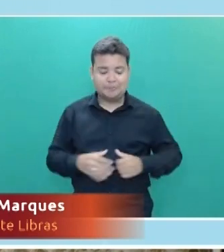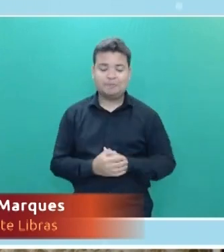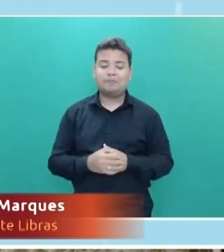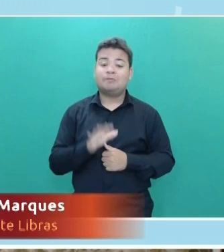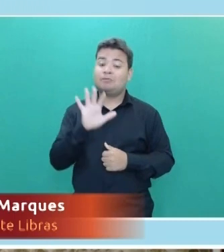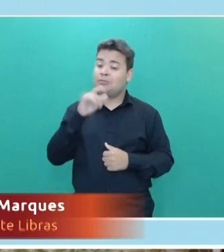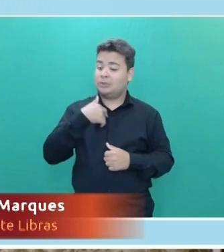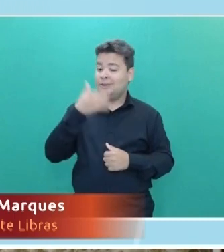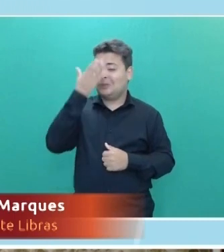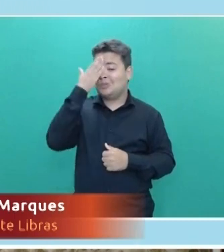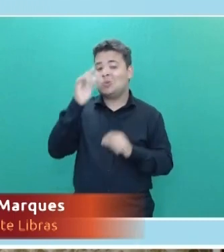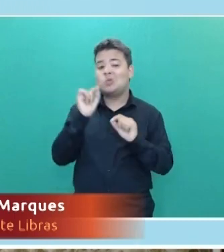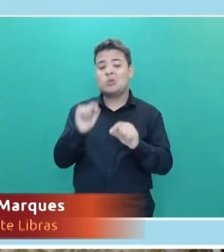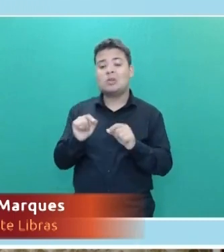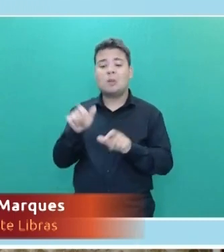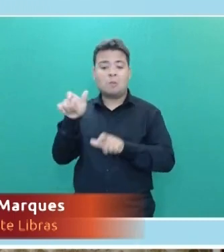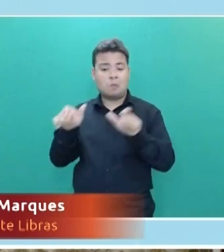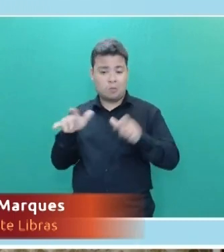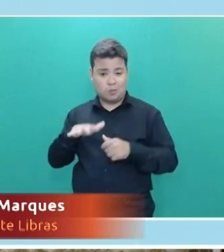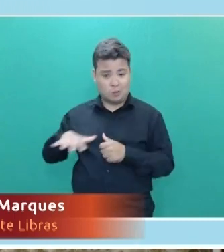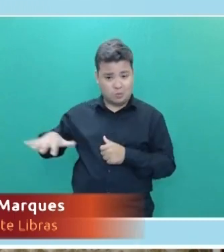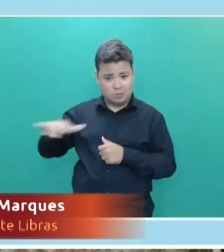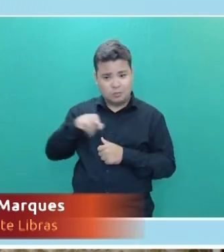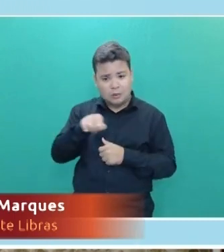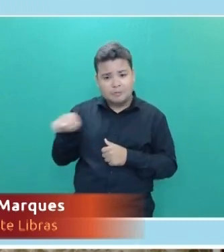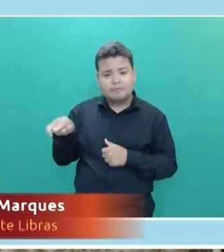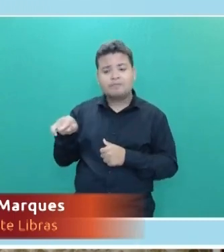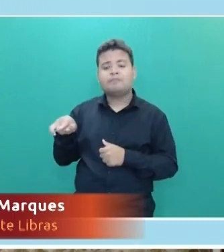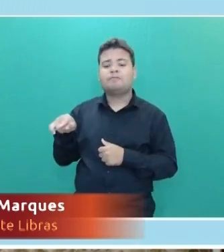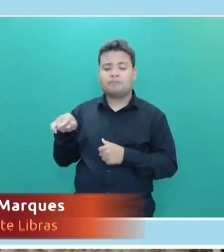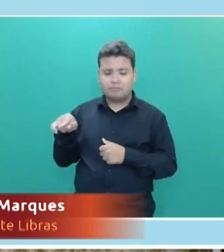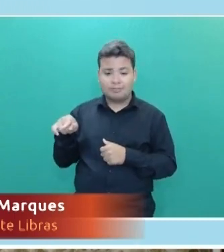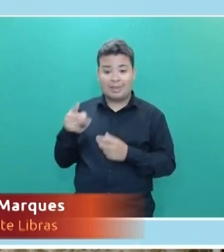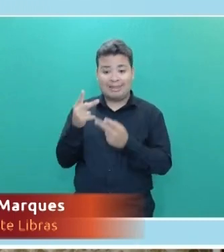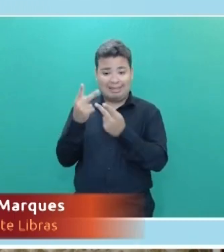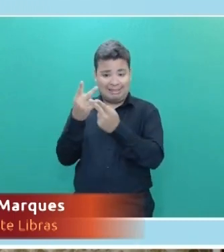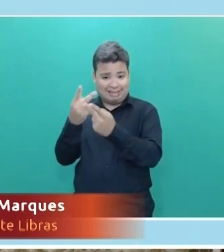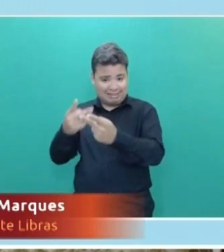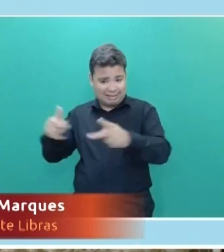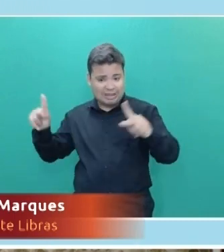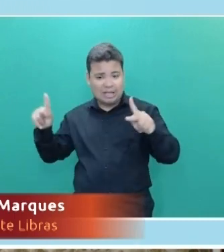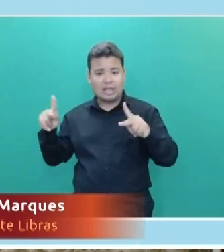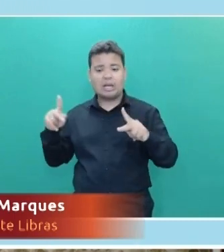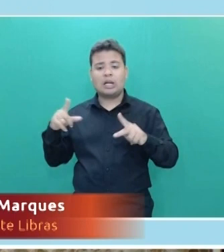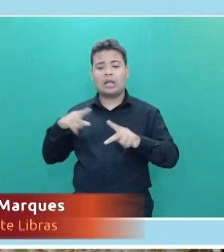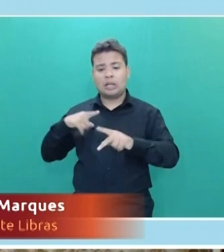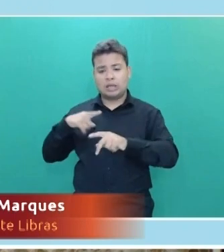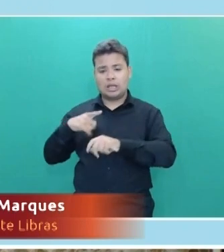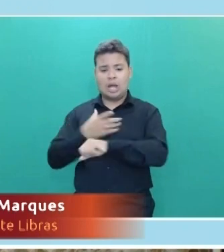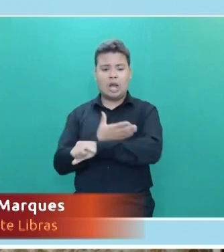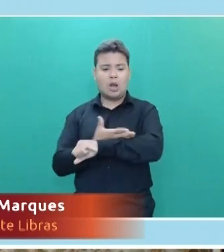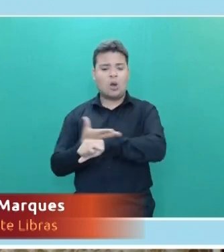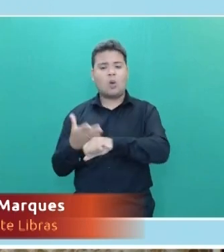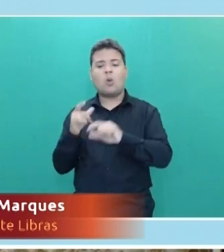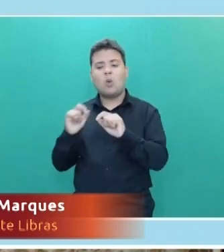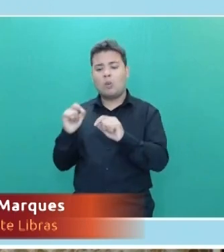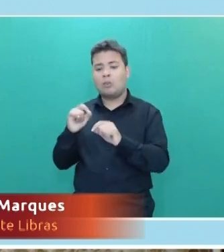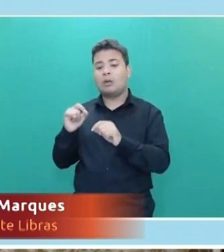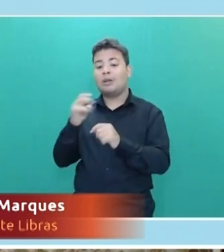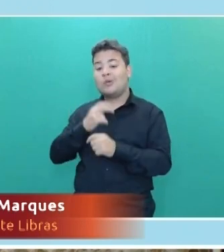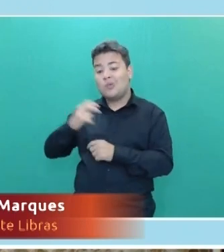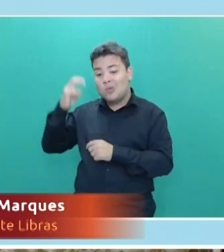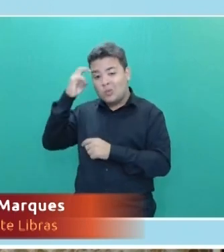pessoal vem não só de uma cultura de exaltação da cultura neonazista, cultura entre